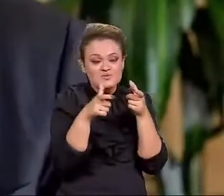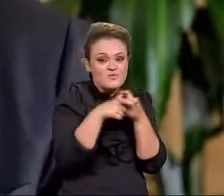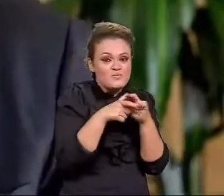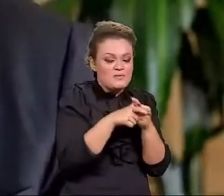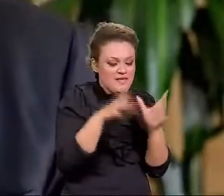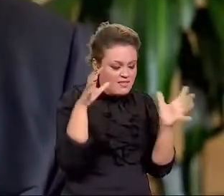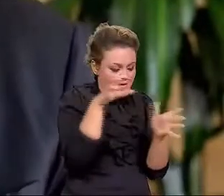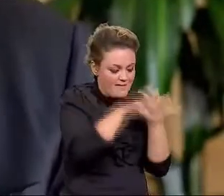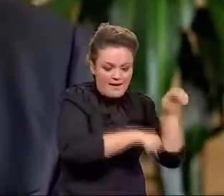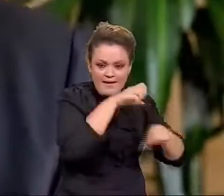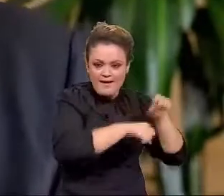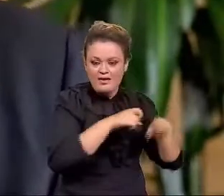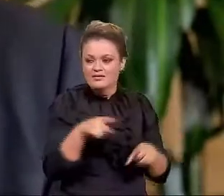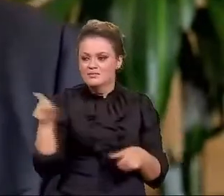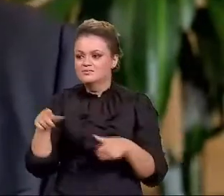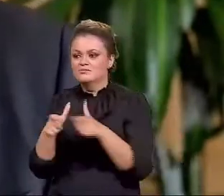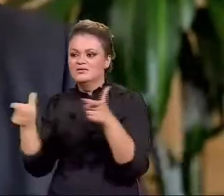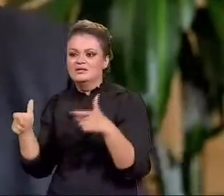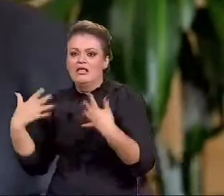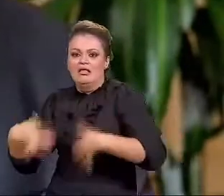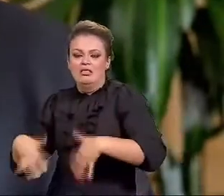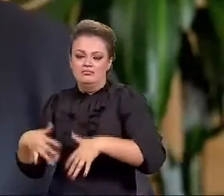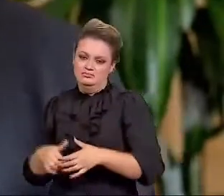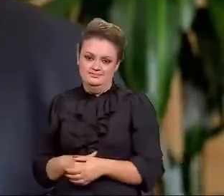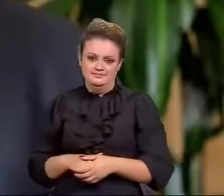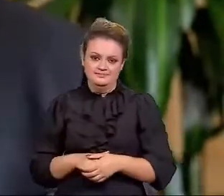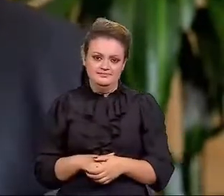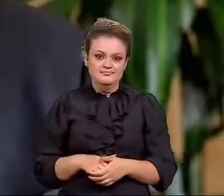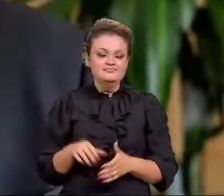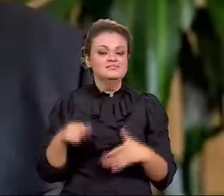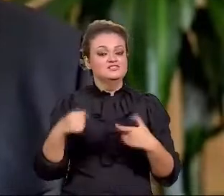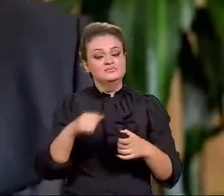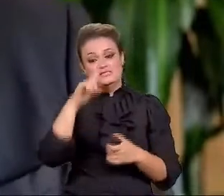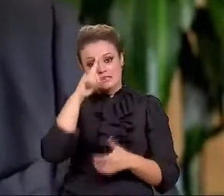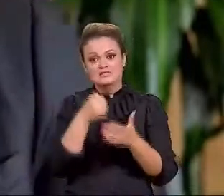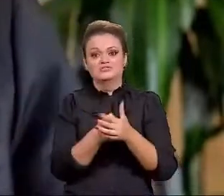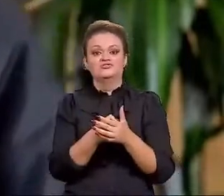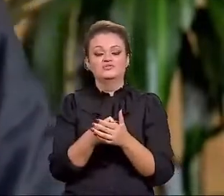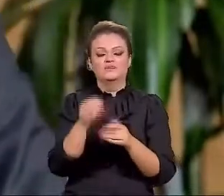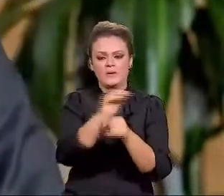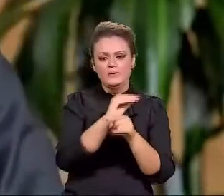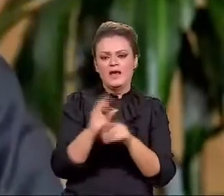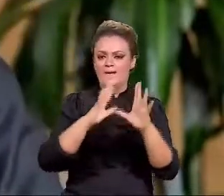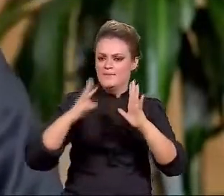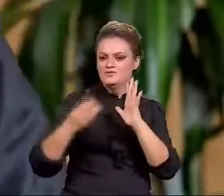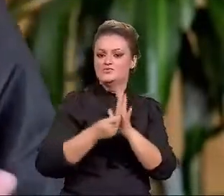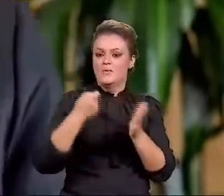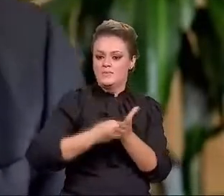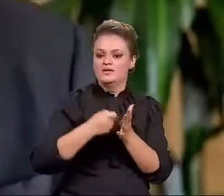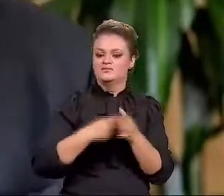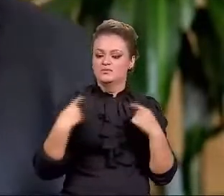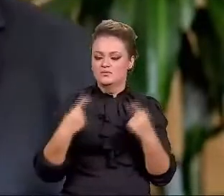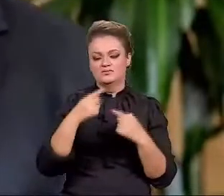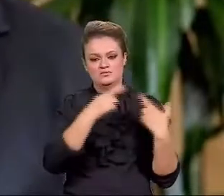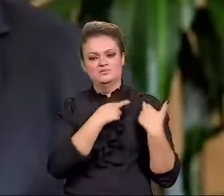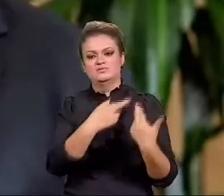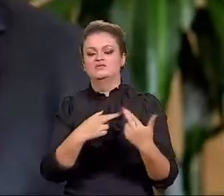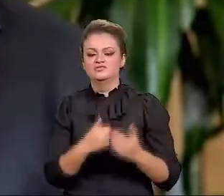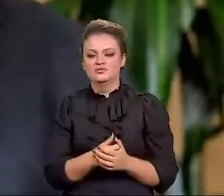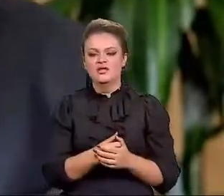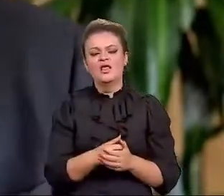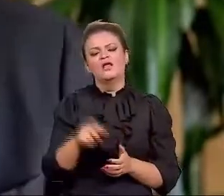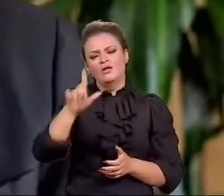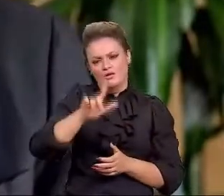tomar decisões. Colocar dinheiro para preservar a Amazônia é uma obrigação nossa. Obviamente que se o mundo tem interesse, pode nos